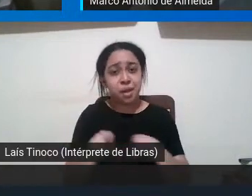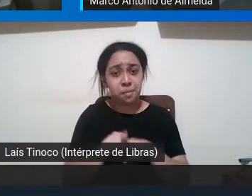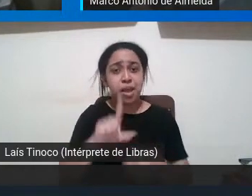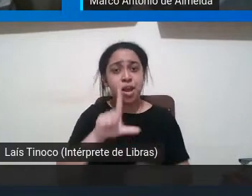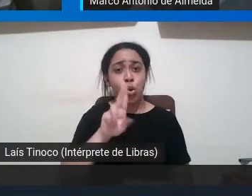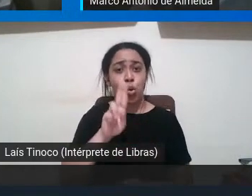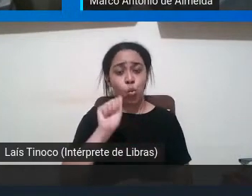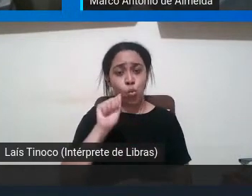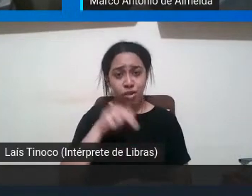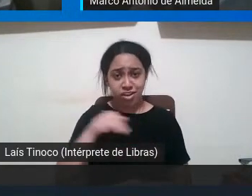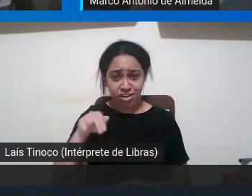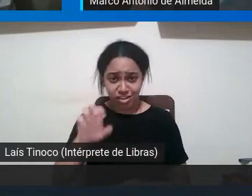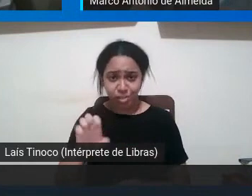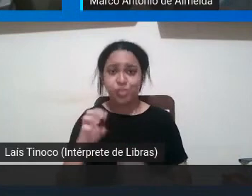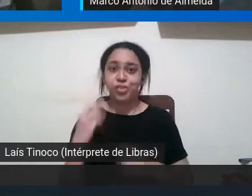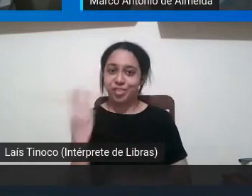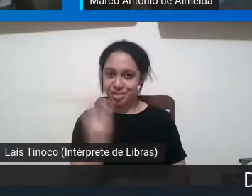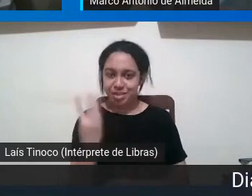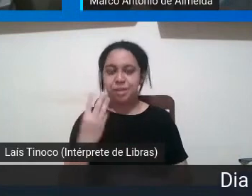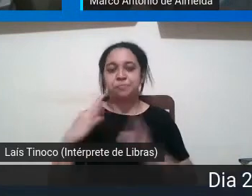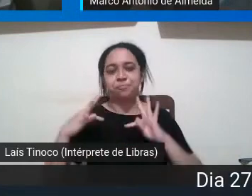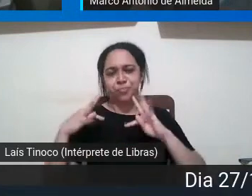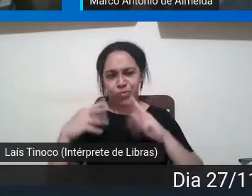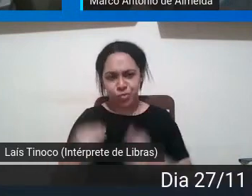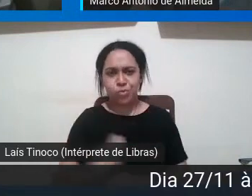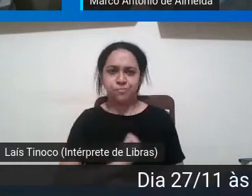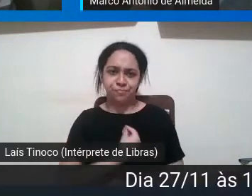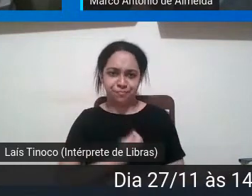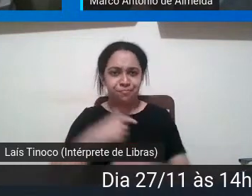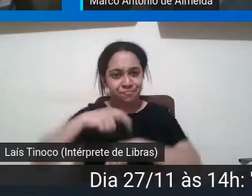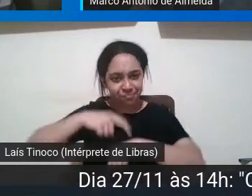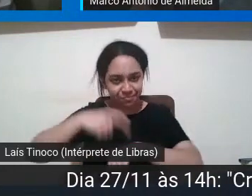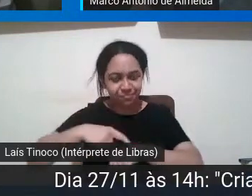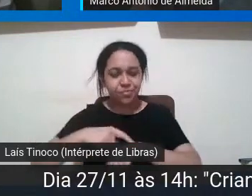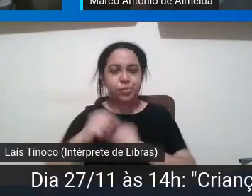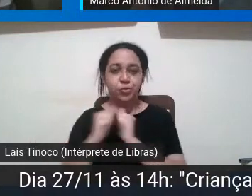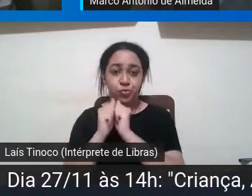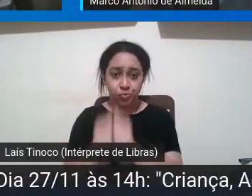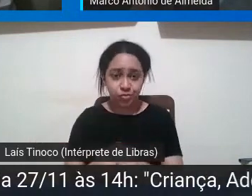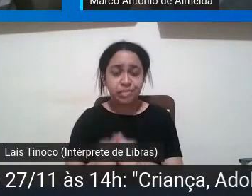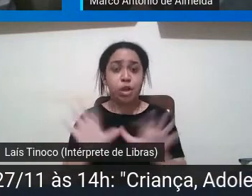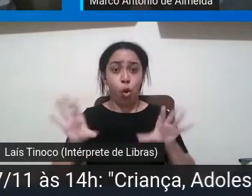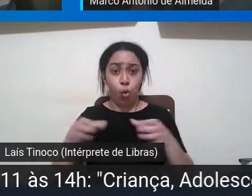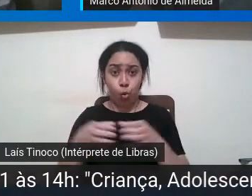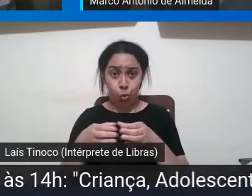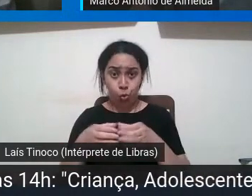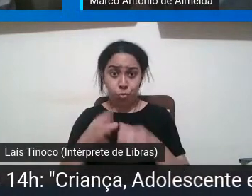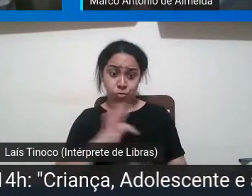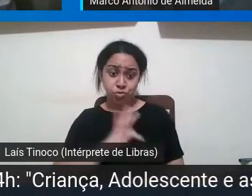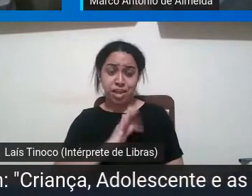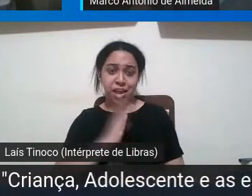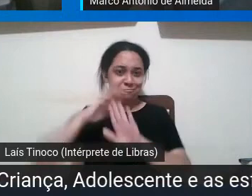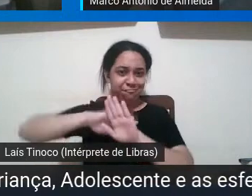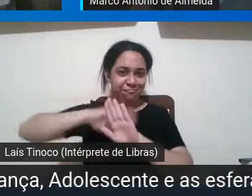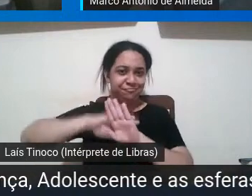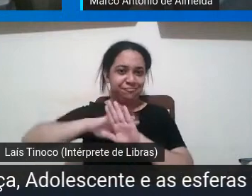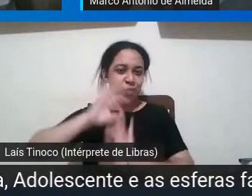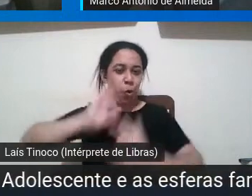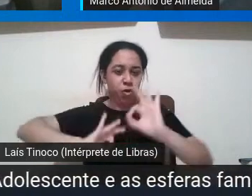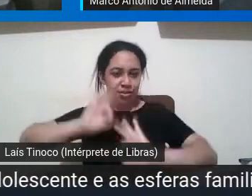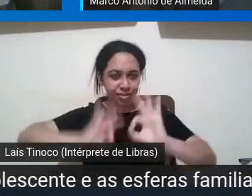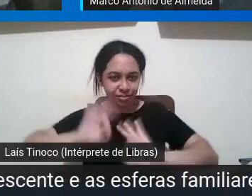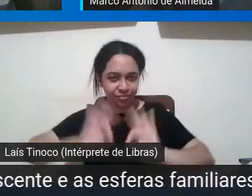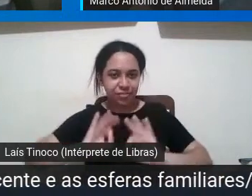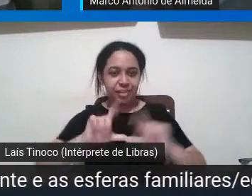durante todo esse momento agradecer a equipe técnica que está aqui por trás dos bastidores tirando